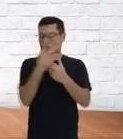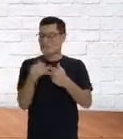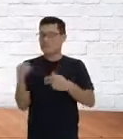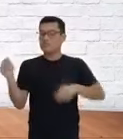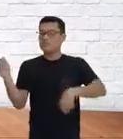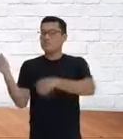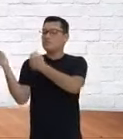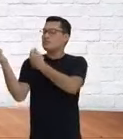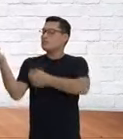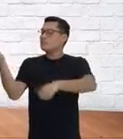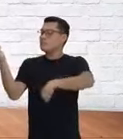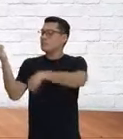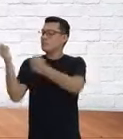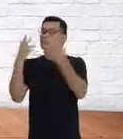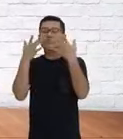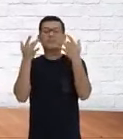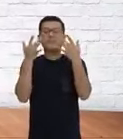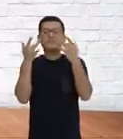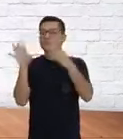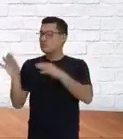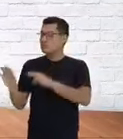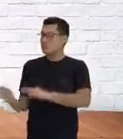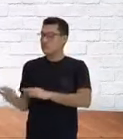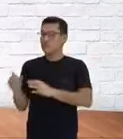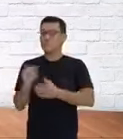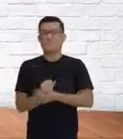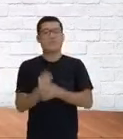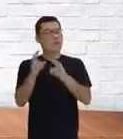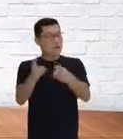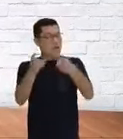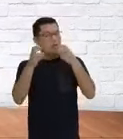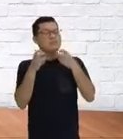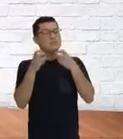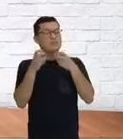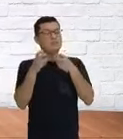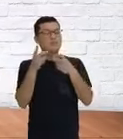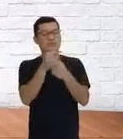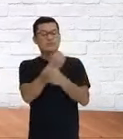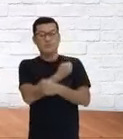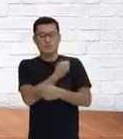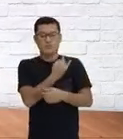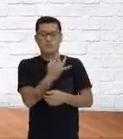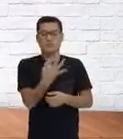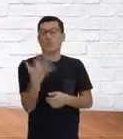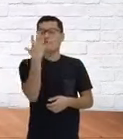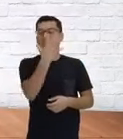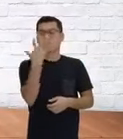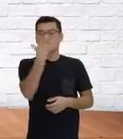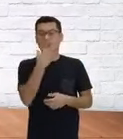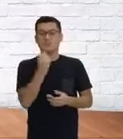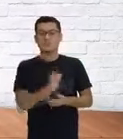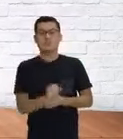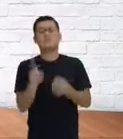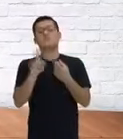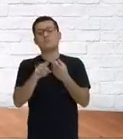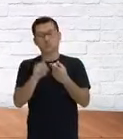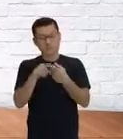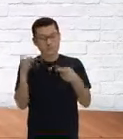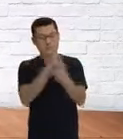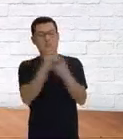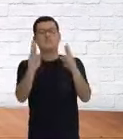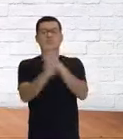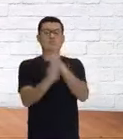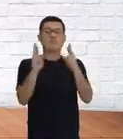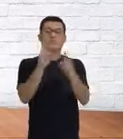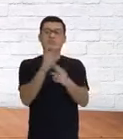de Orquestra na parte de baixo então percebam que a quantidade de músicas ela também está